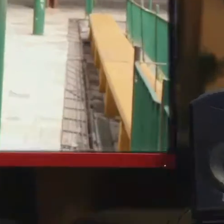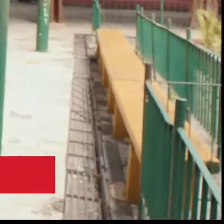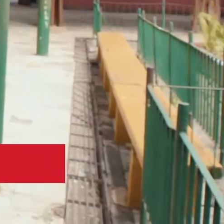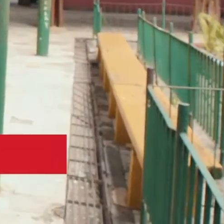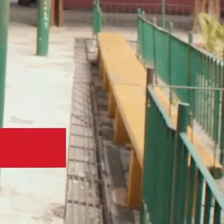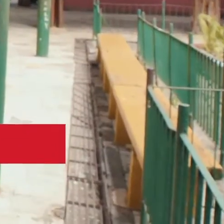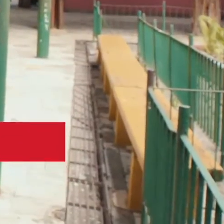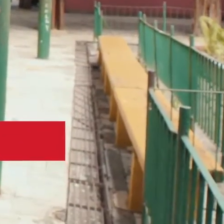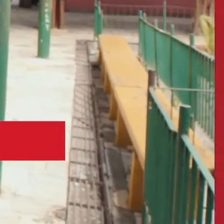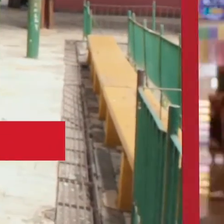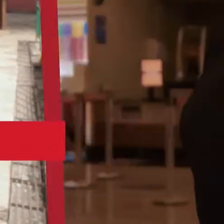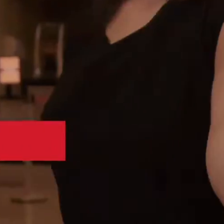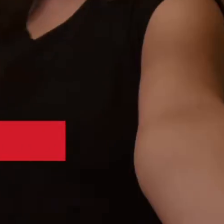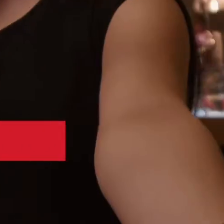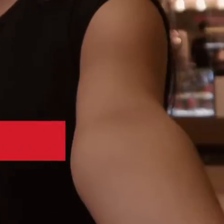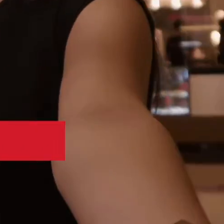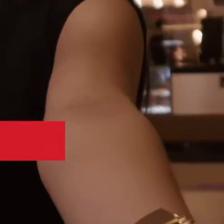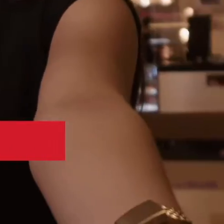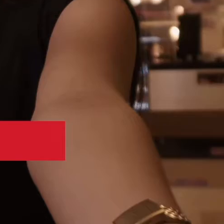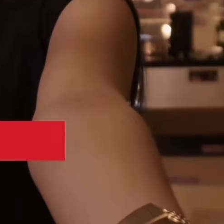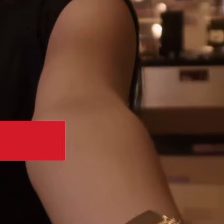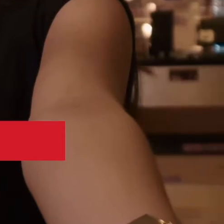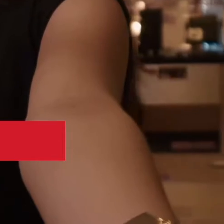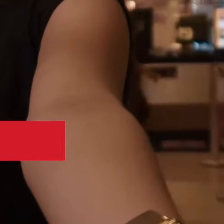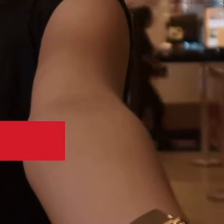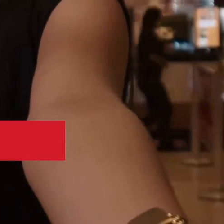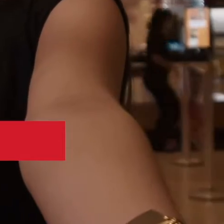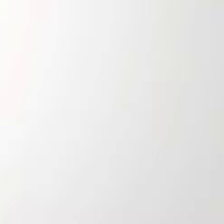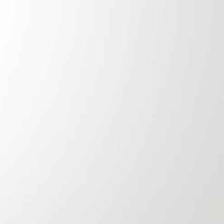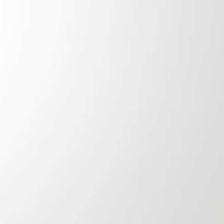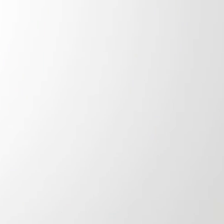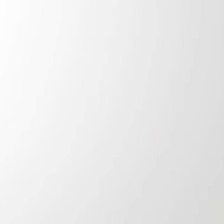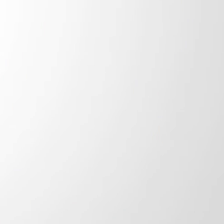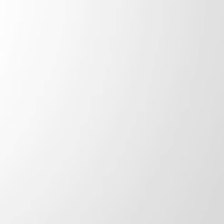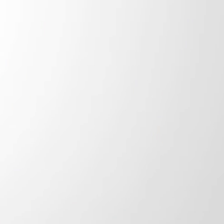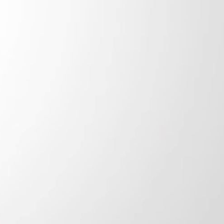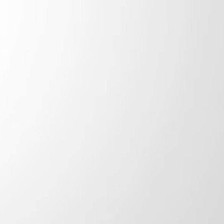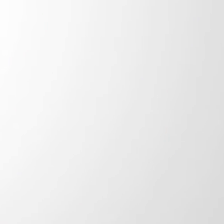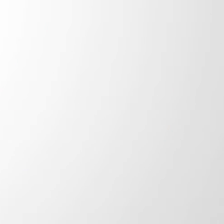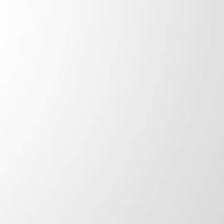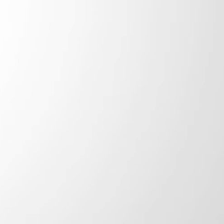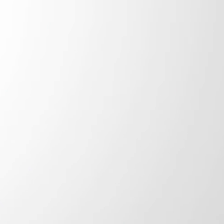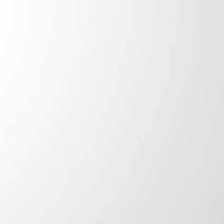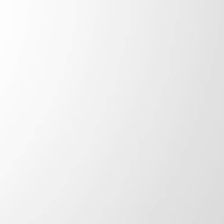mais. Plataforma Gonçalves Dias. Aprenda onde estiver.